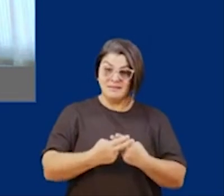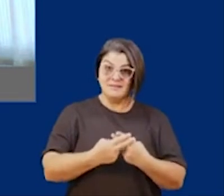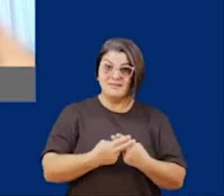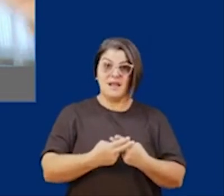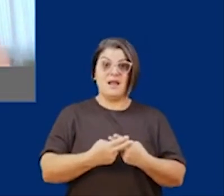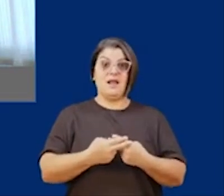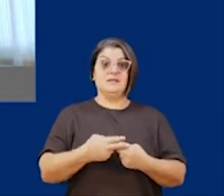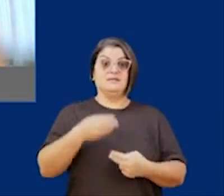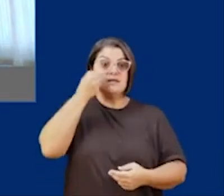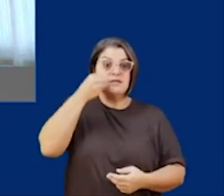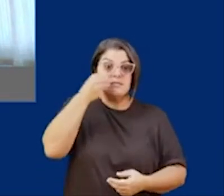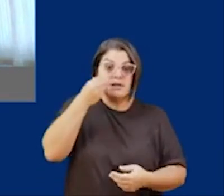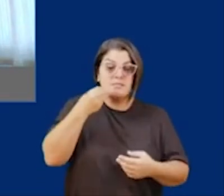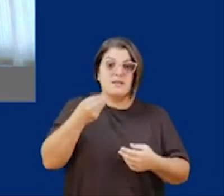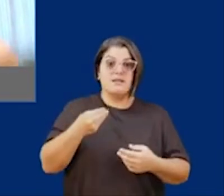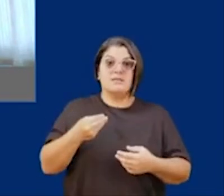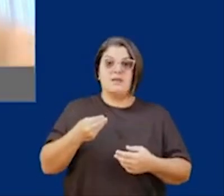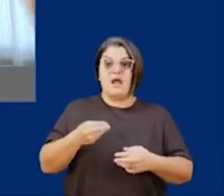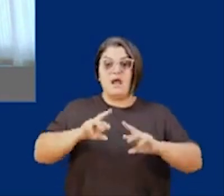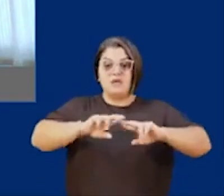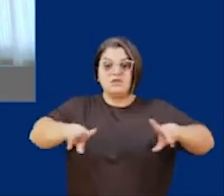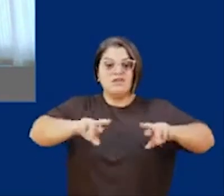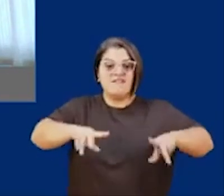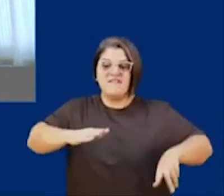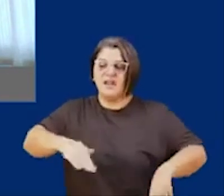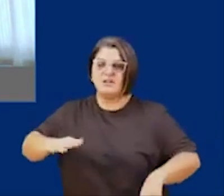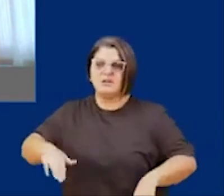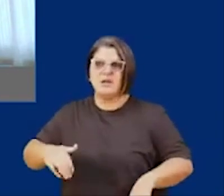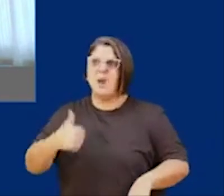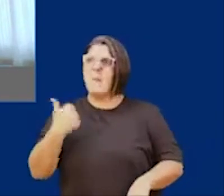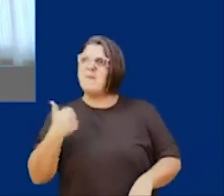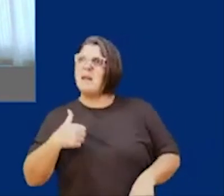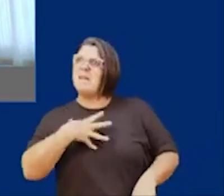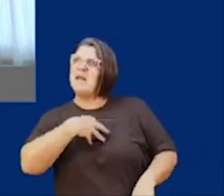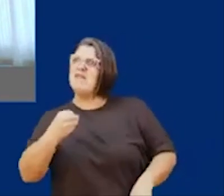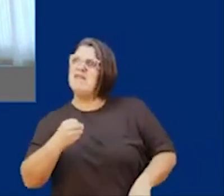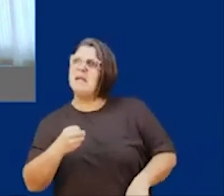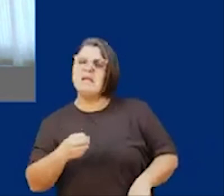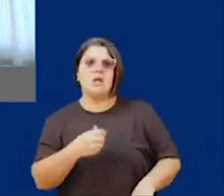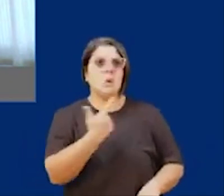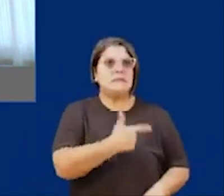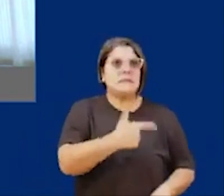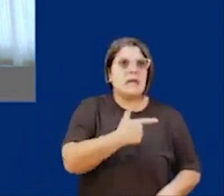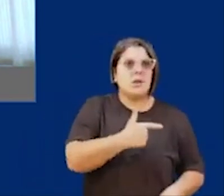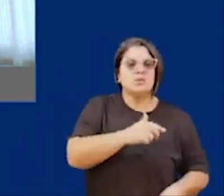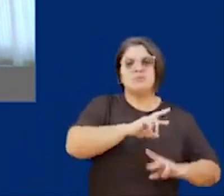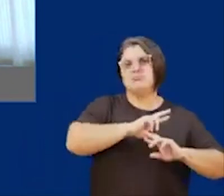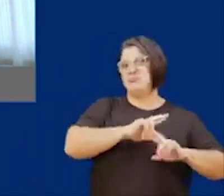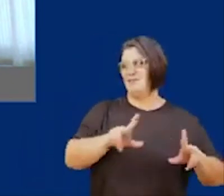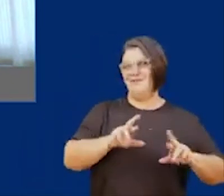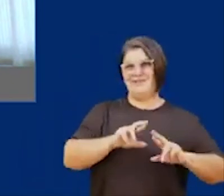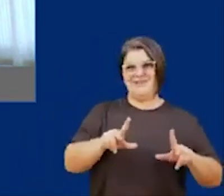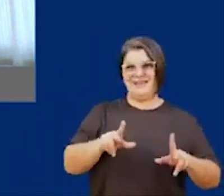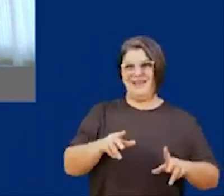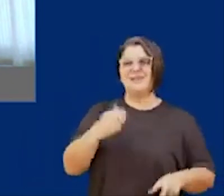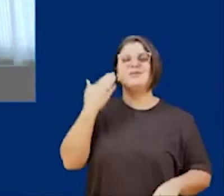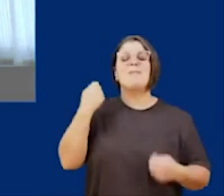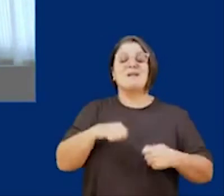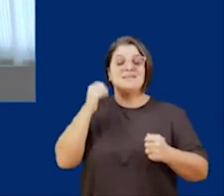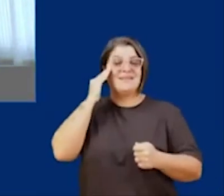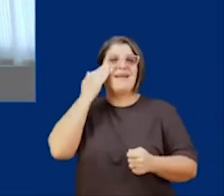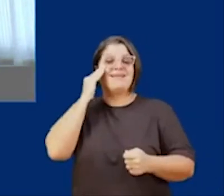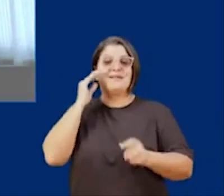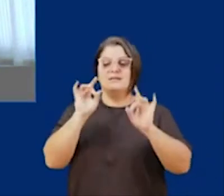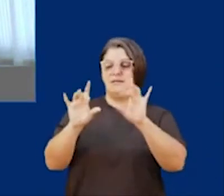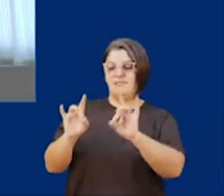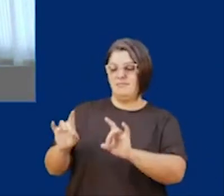né? Saber que uma criança não é igual a outra, então porque o primeiro filho fez de um jeito, não quer dizer que o segundo vai fazer, entender essas singularidades e essas especificidades,